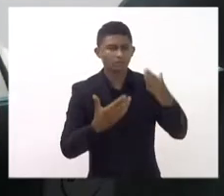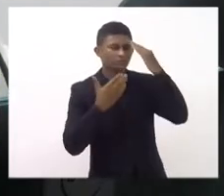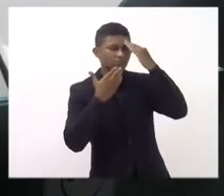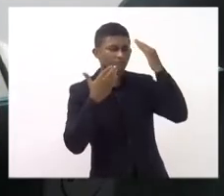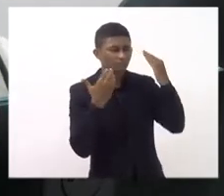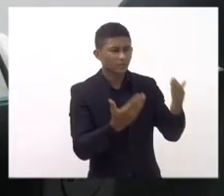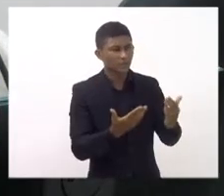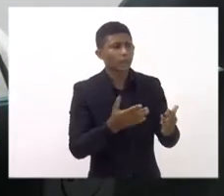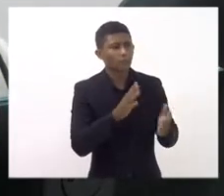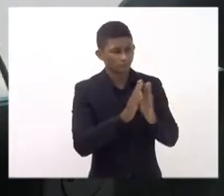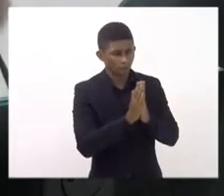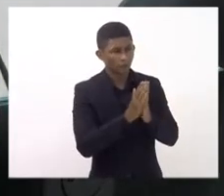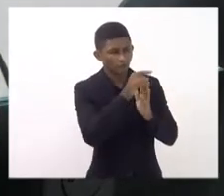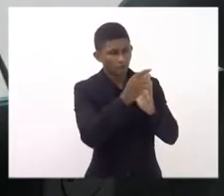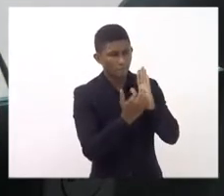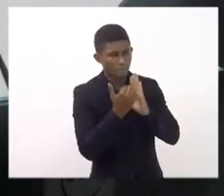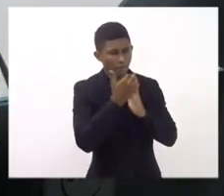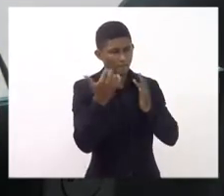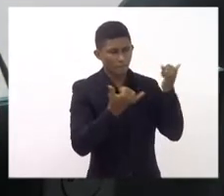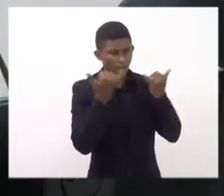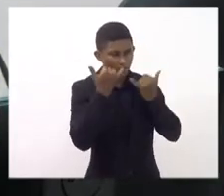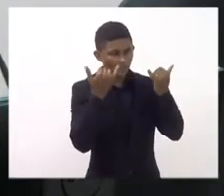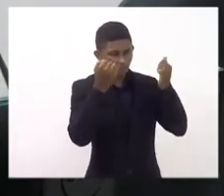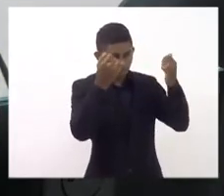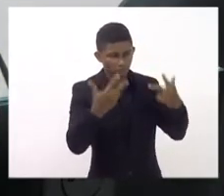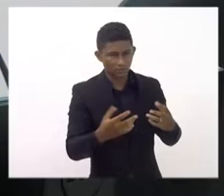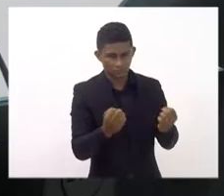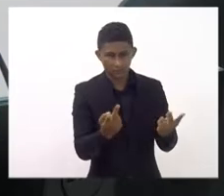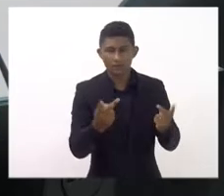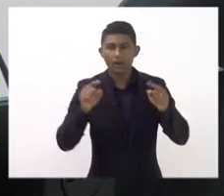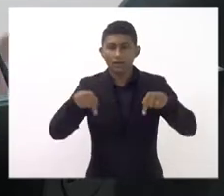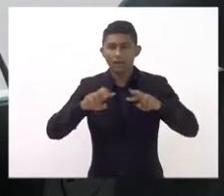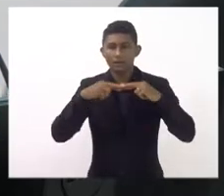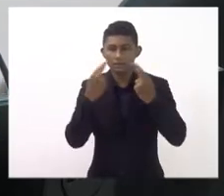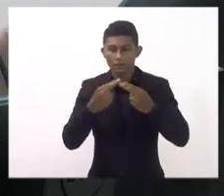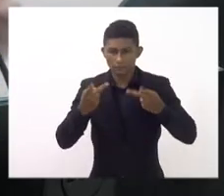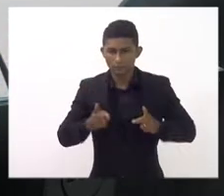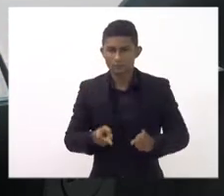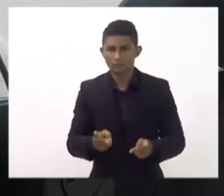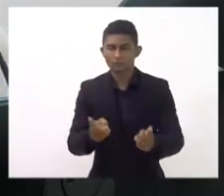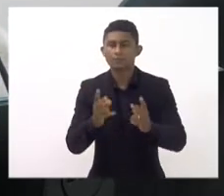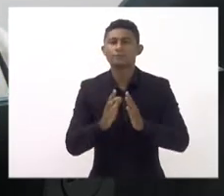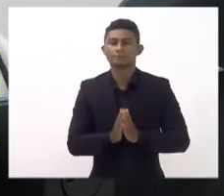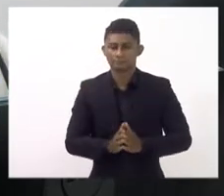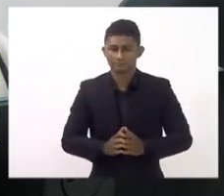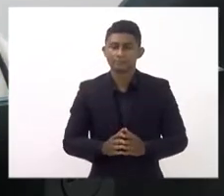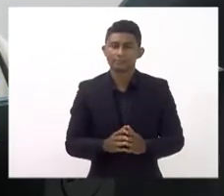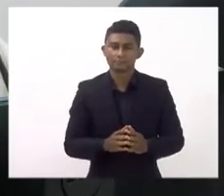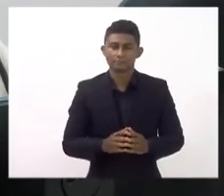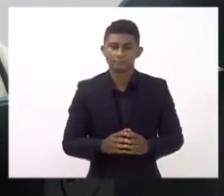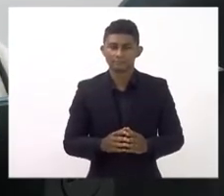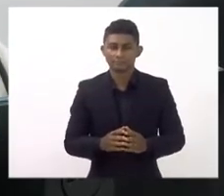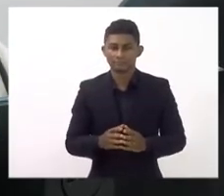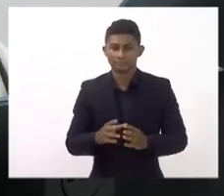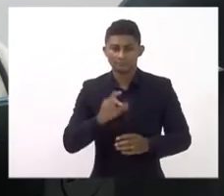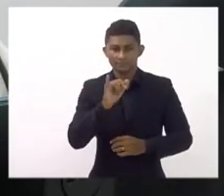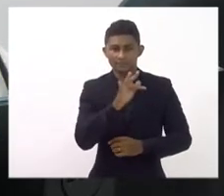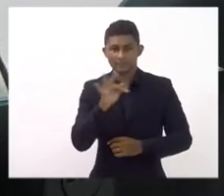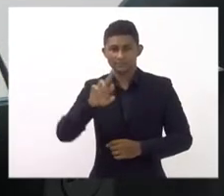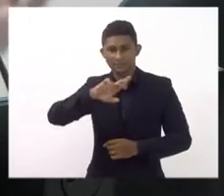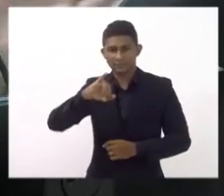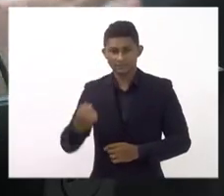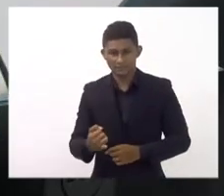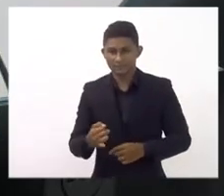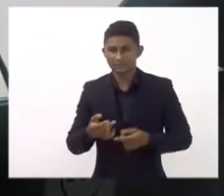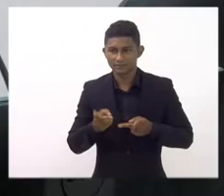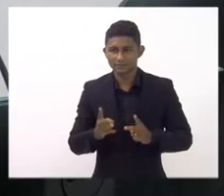essa informação complementar e a gente vai seguir aqui com a nossa audiência. Então, dando continuidade à fala do Instituto Federal do Rio de Janeiro,